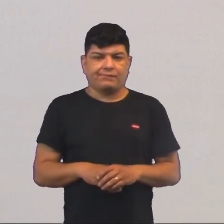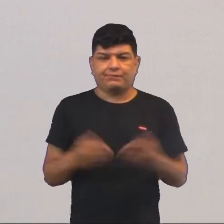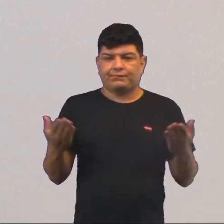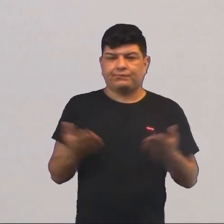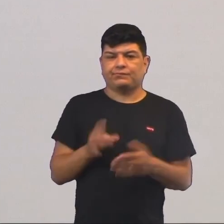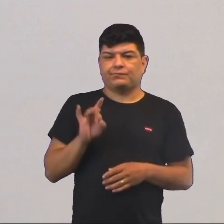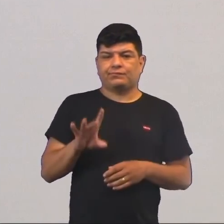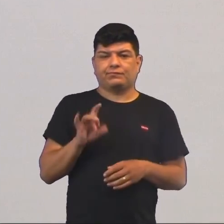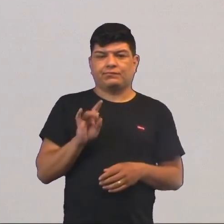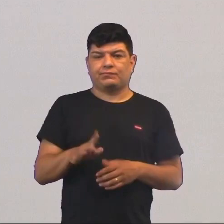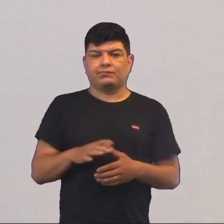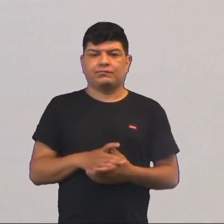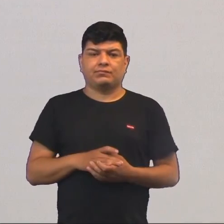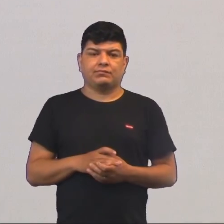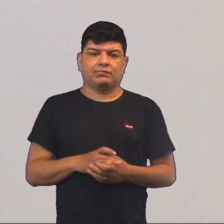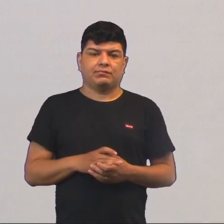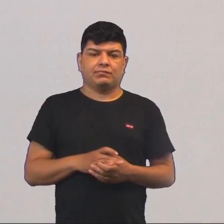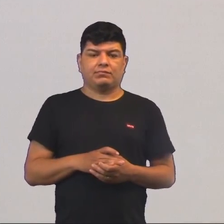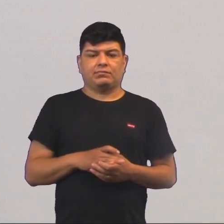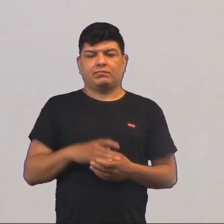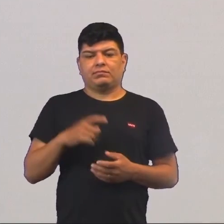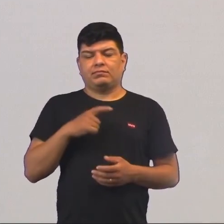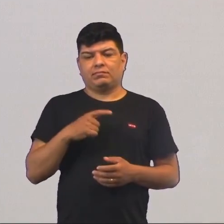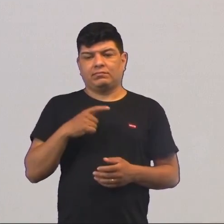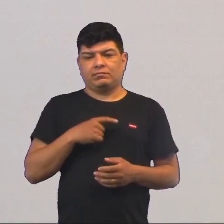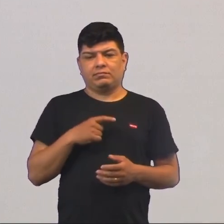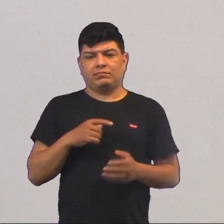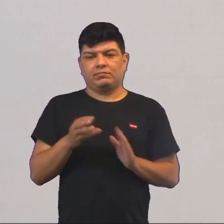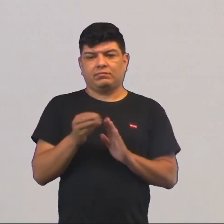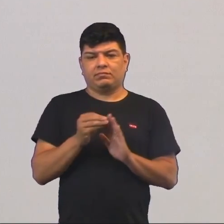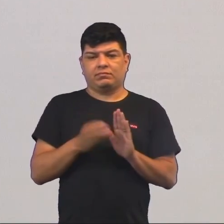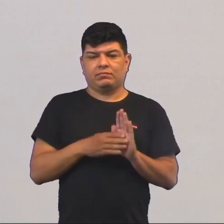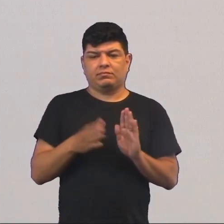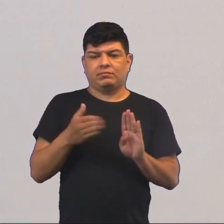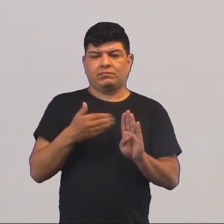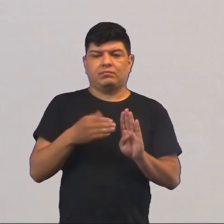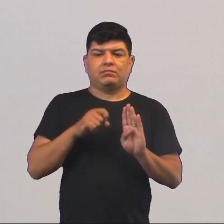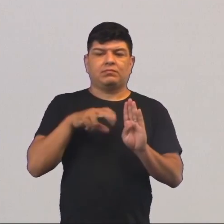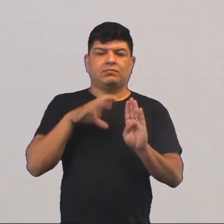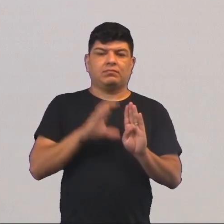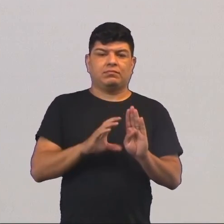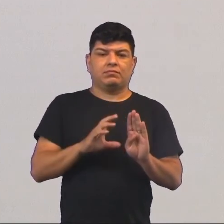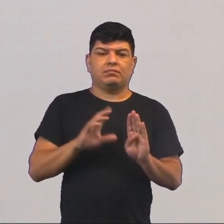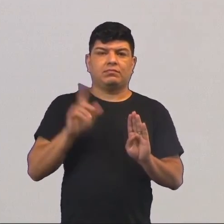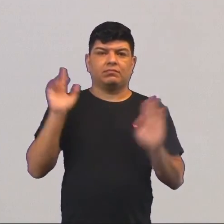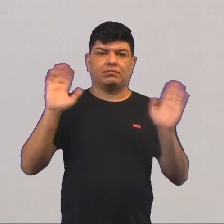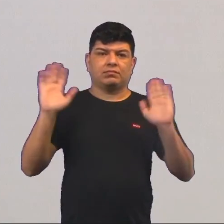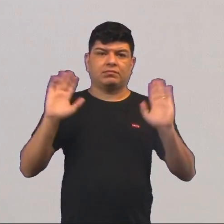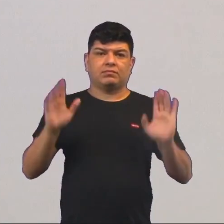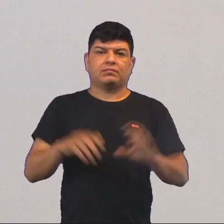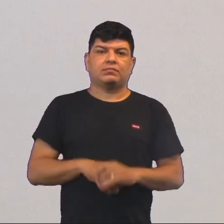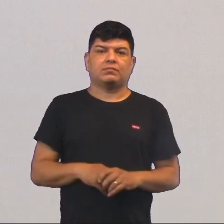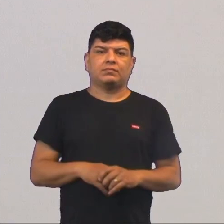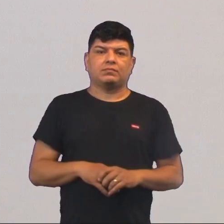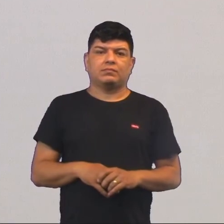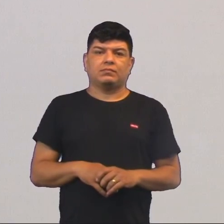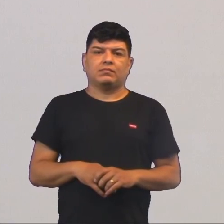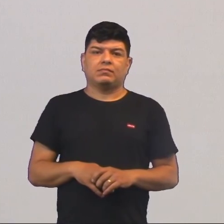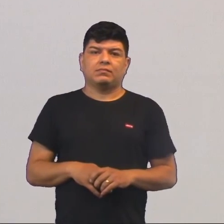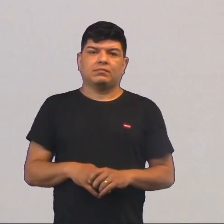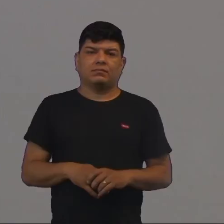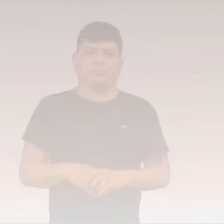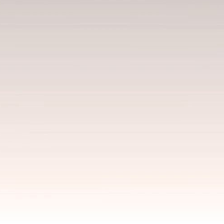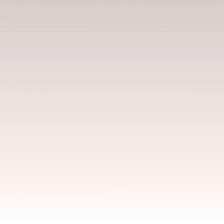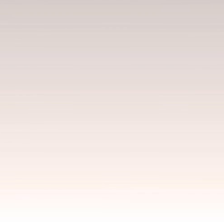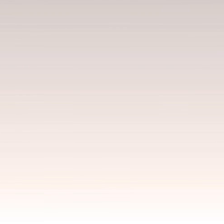Por hoje é só. Para ter acesso a esses demais conteúdos, acesse a plataforma Eduque. Até a próxima aula.